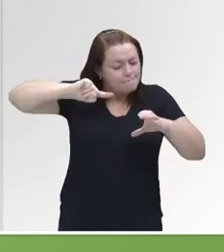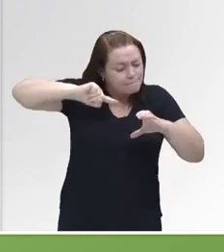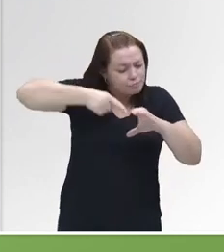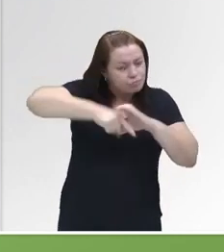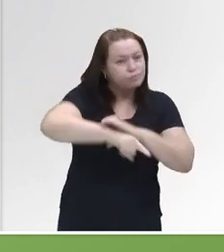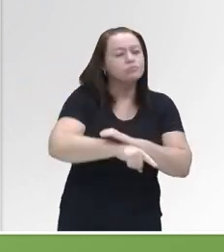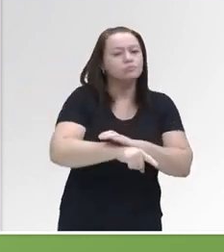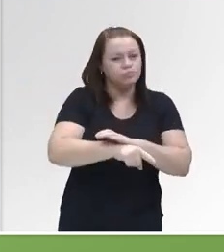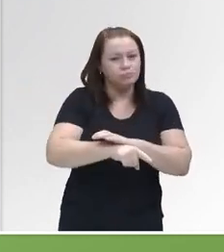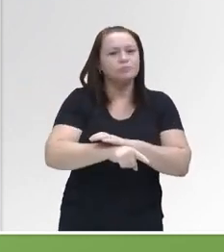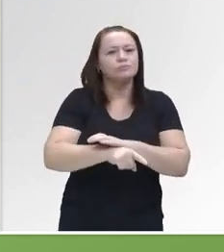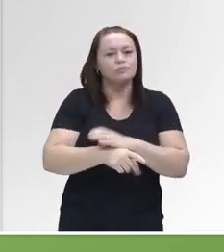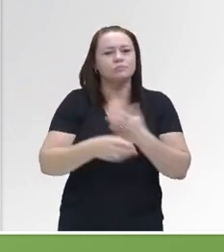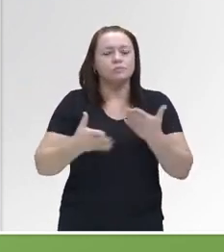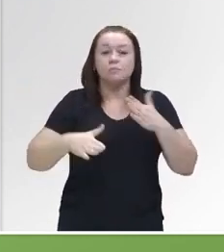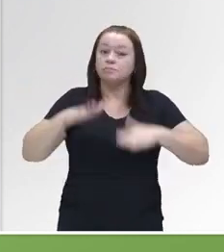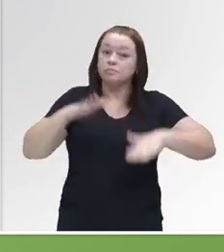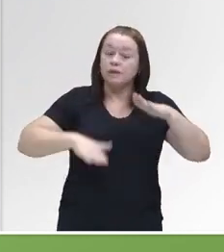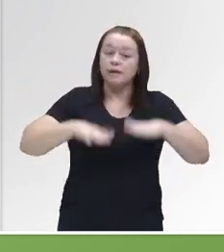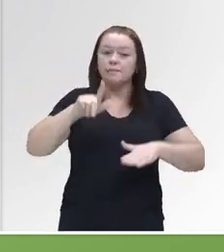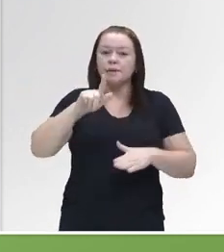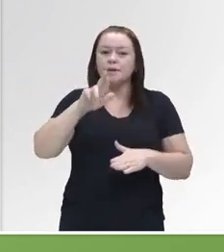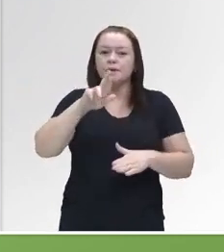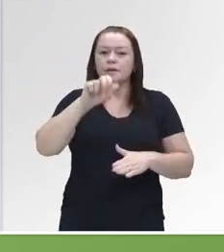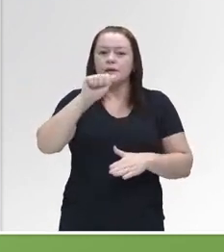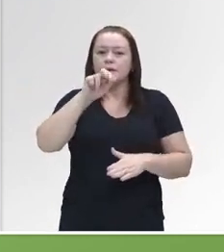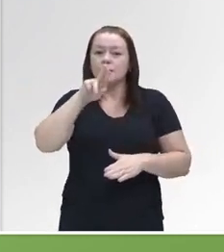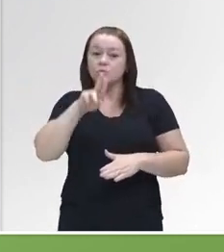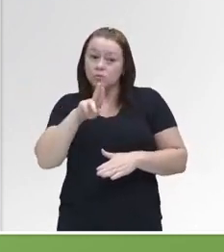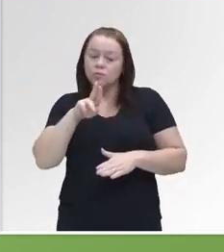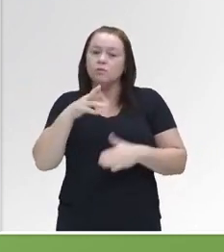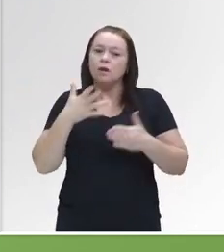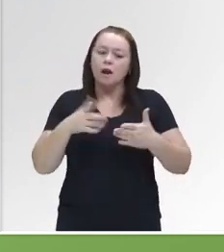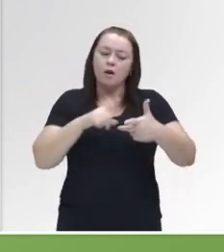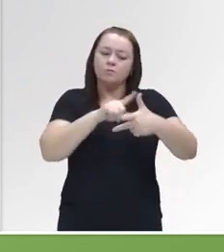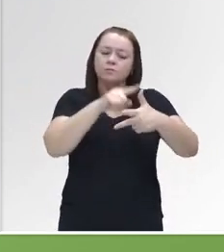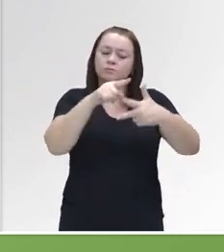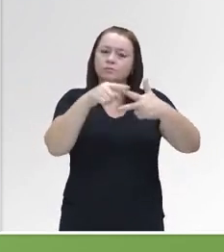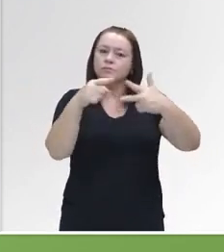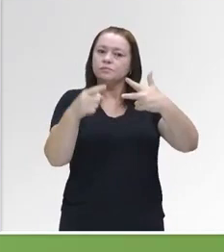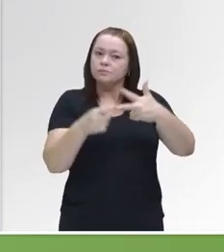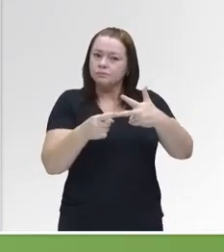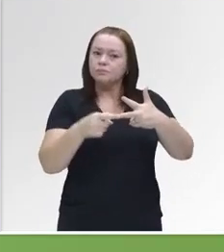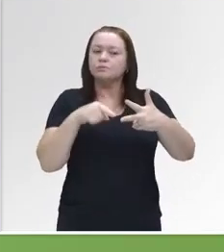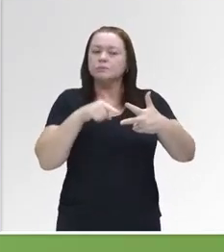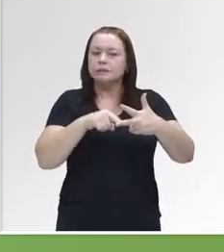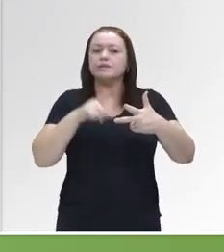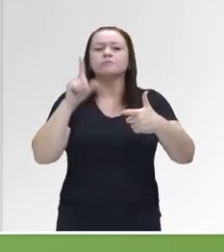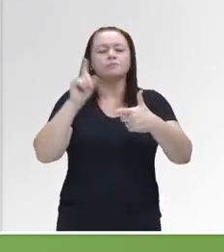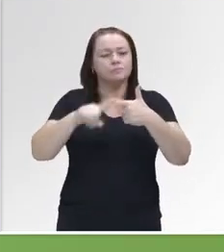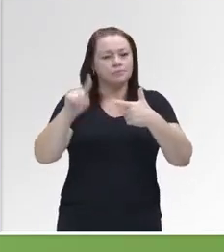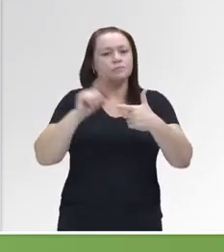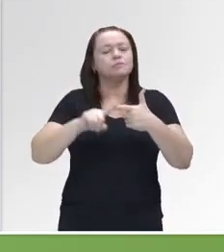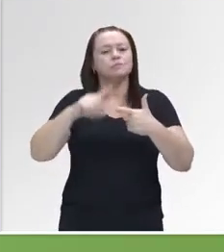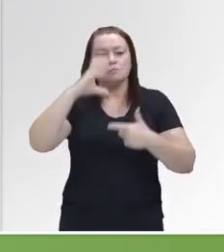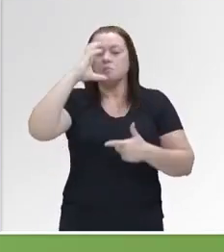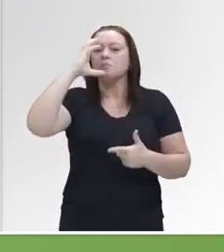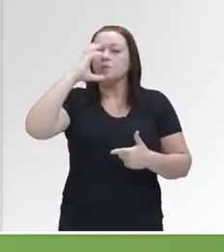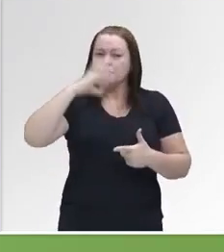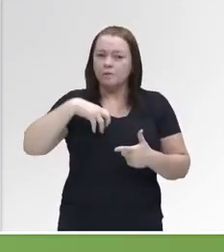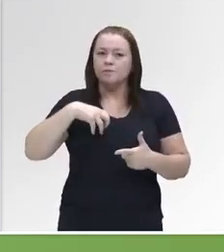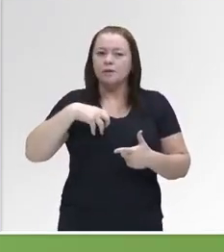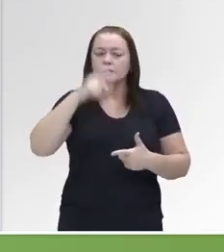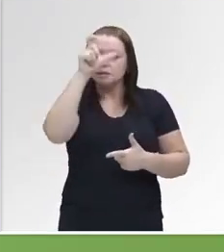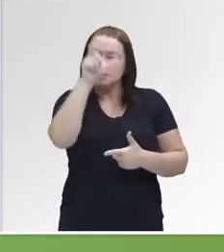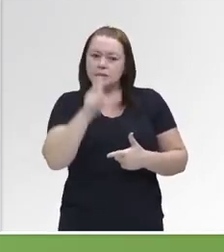bom? Dependendo do grau, é a classificação do comprometimento da pele da pessoa,